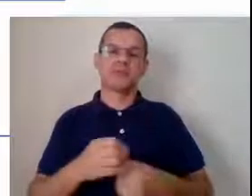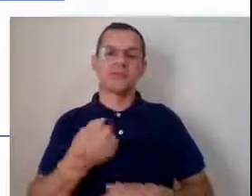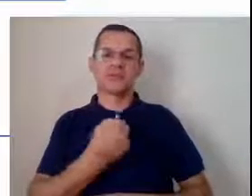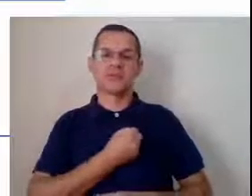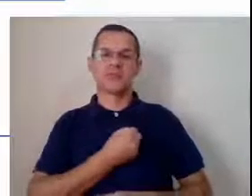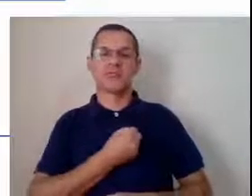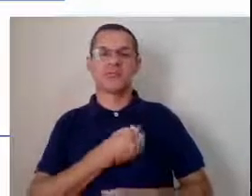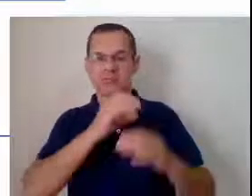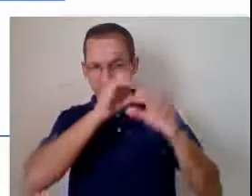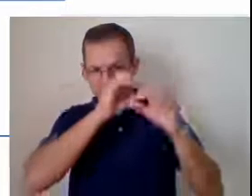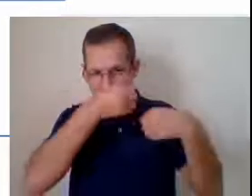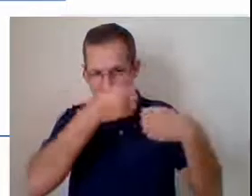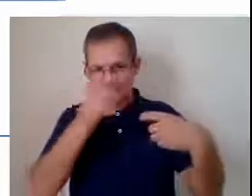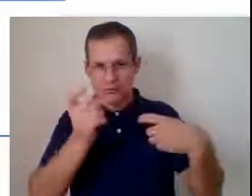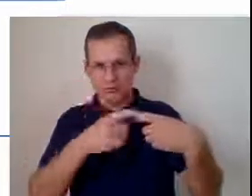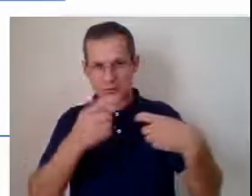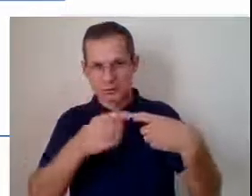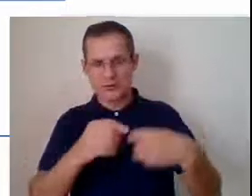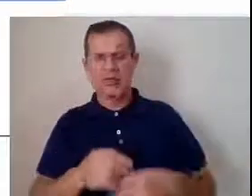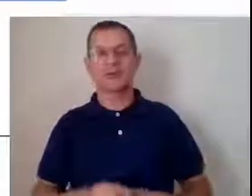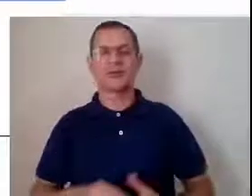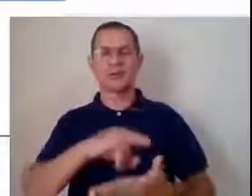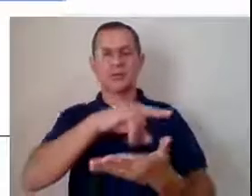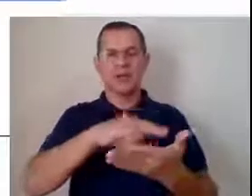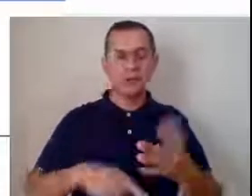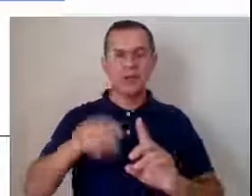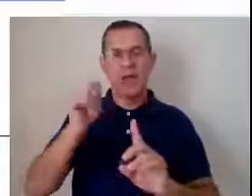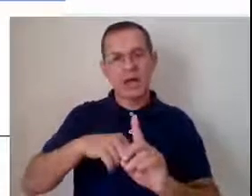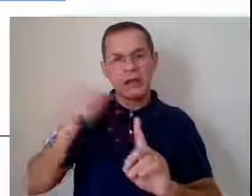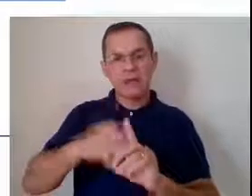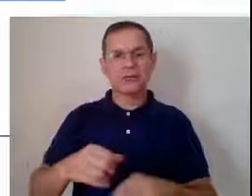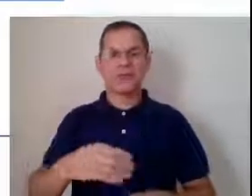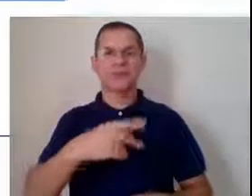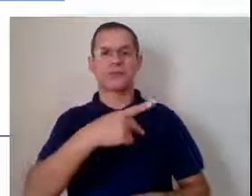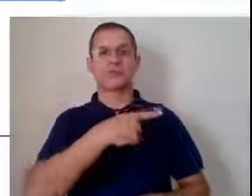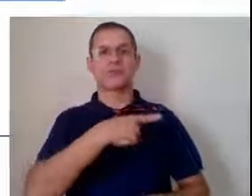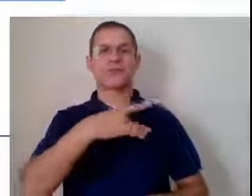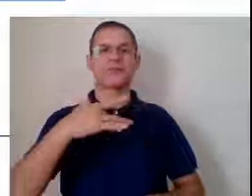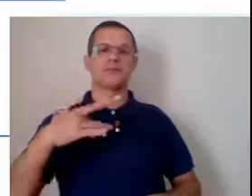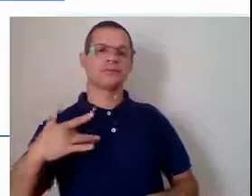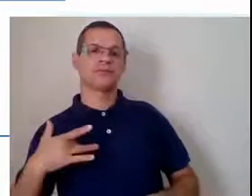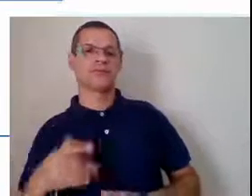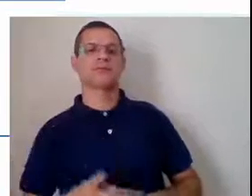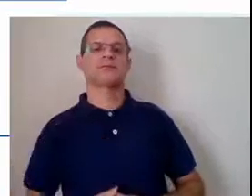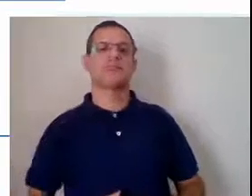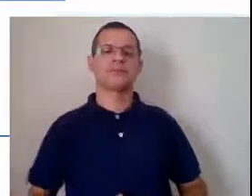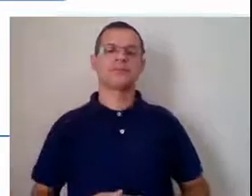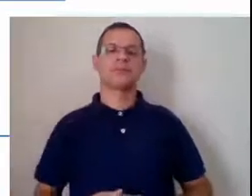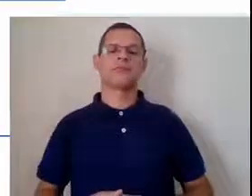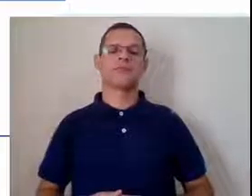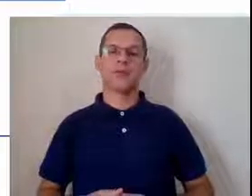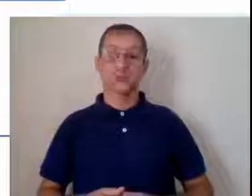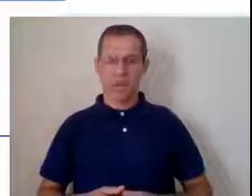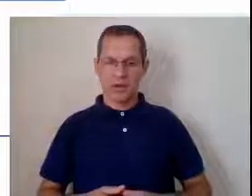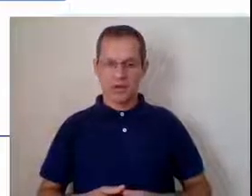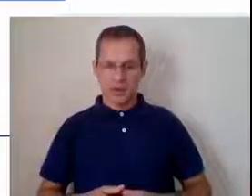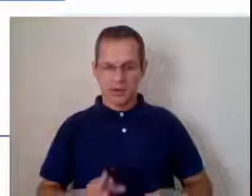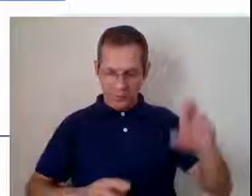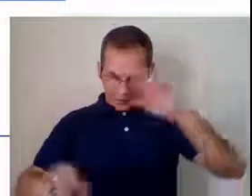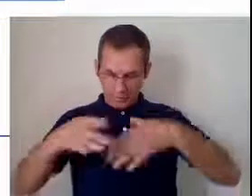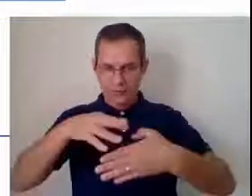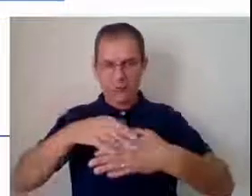de consultas registradas mensalmente nos postos de saúde com diagnóstico de